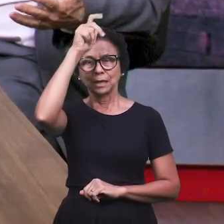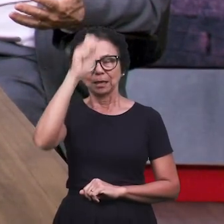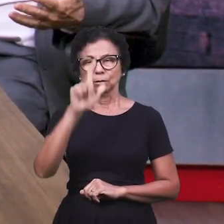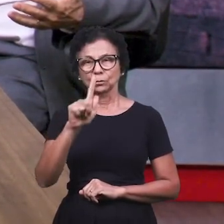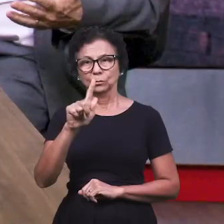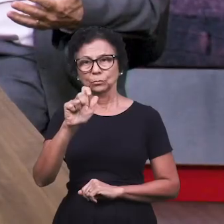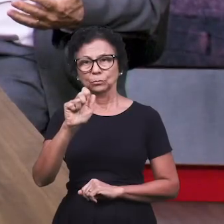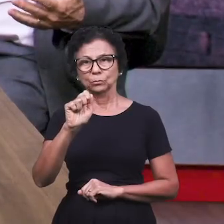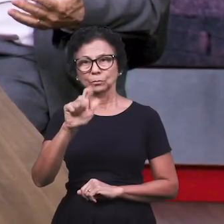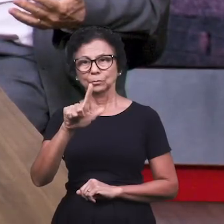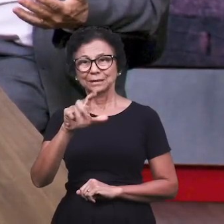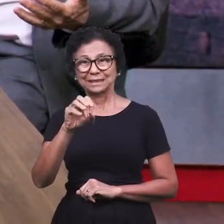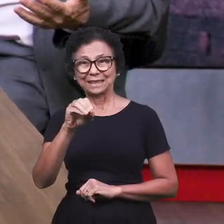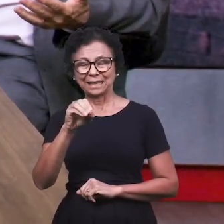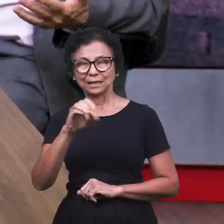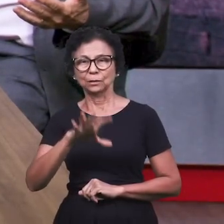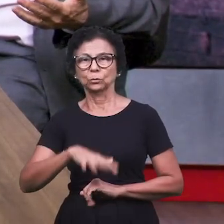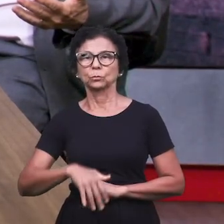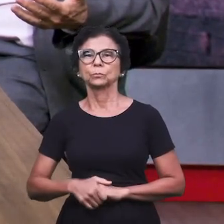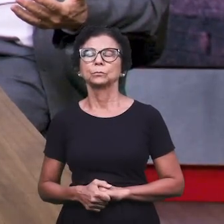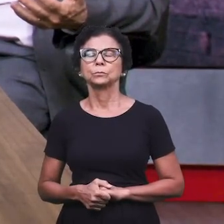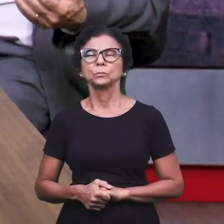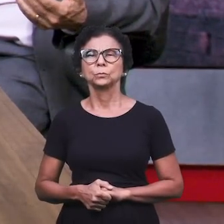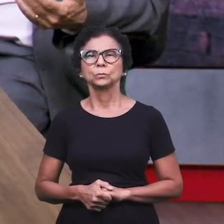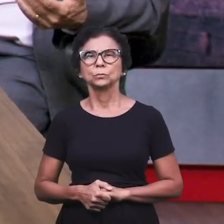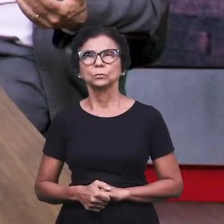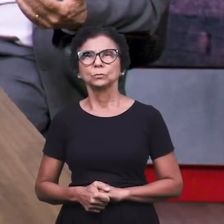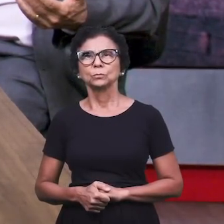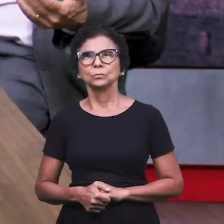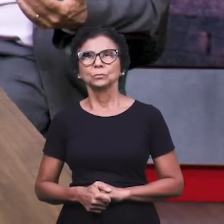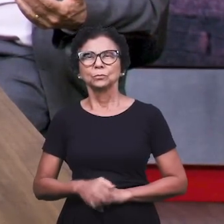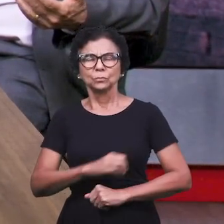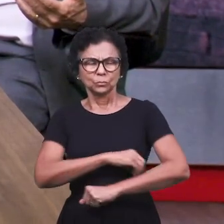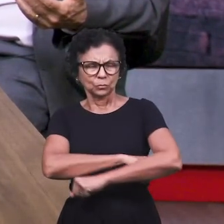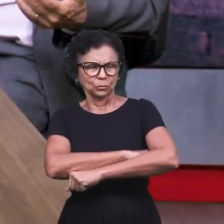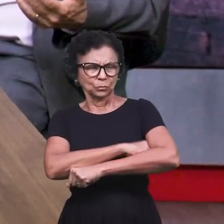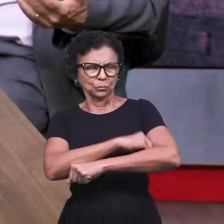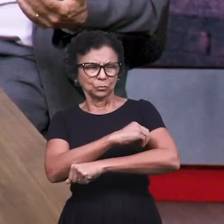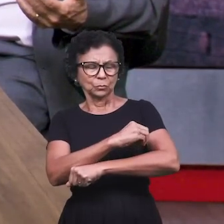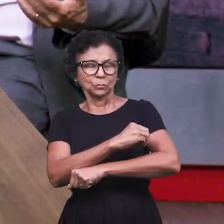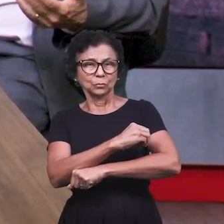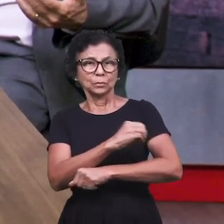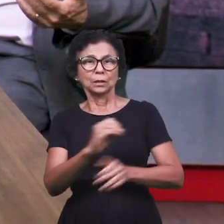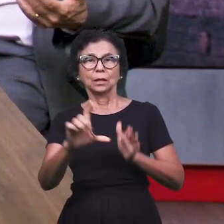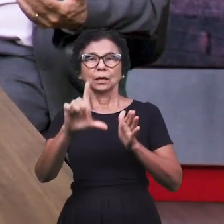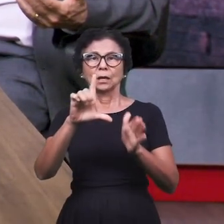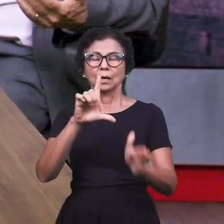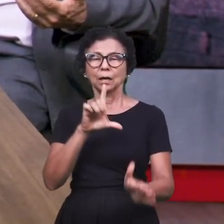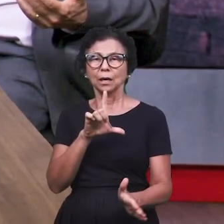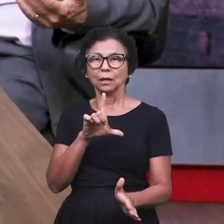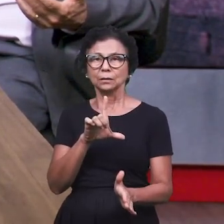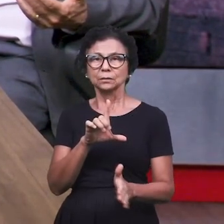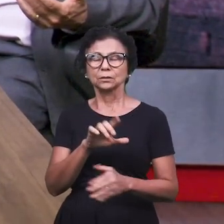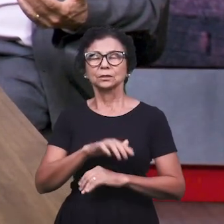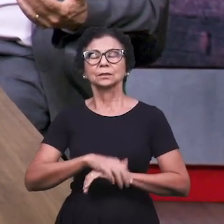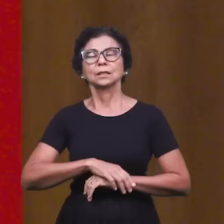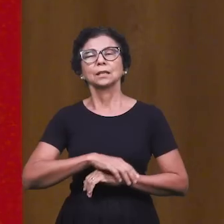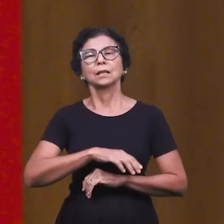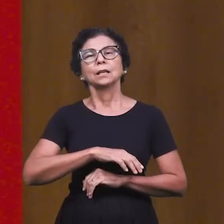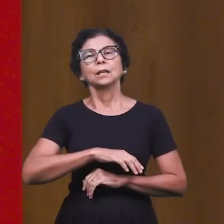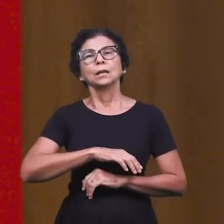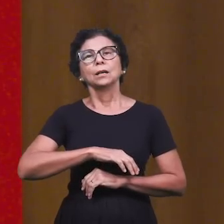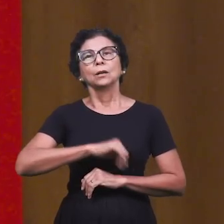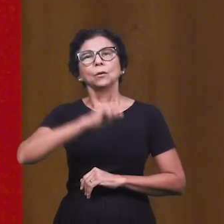né? Antes que raiasse o sol, o galo cantava, porque o Senhor disse que ainda naquele dia,